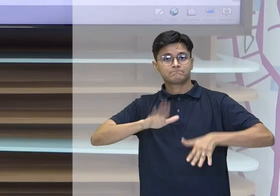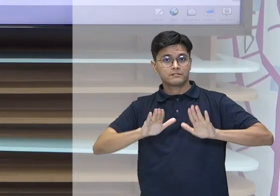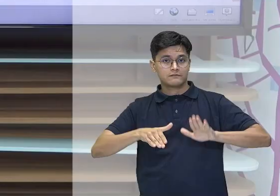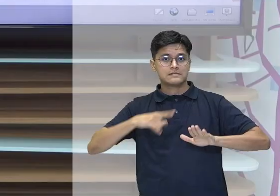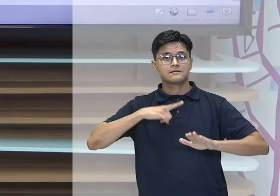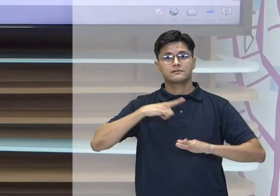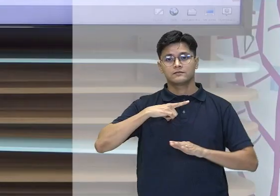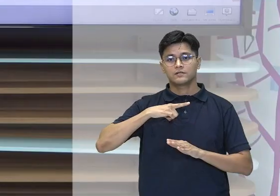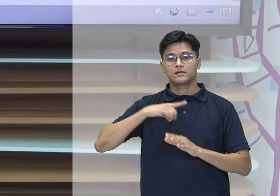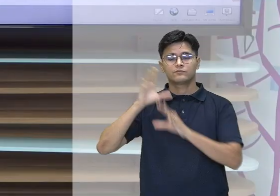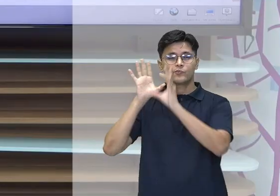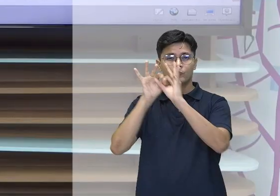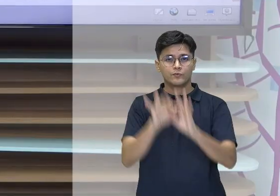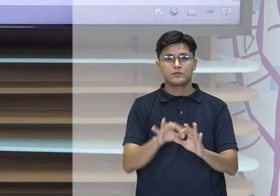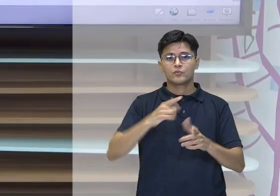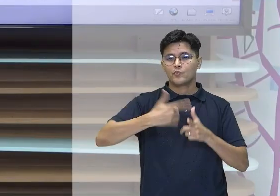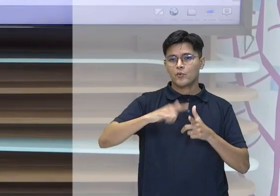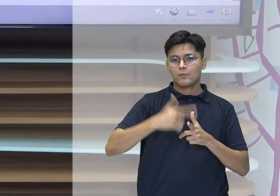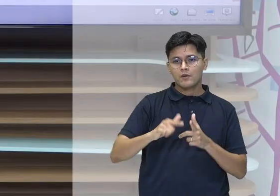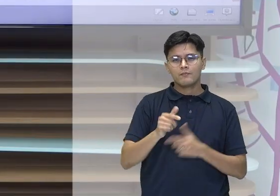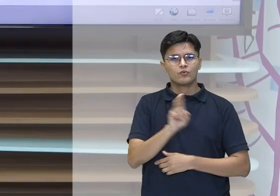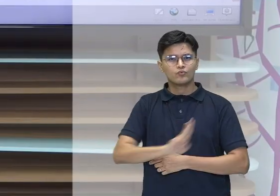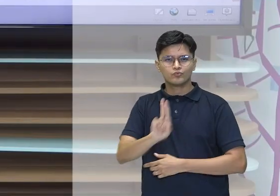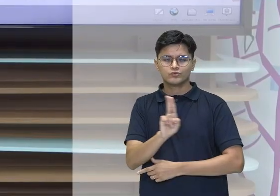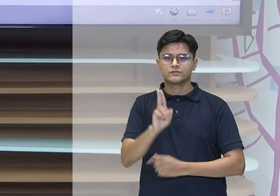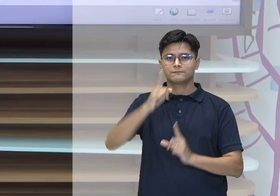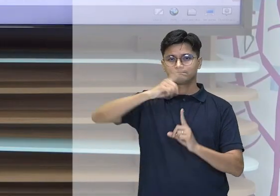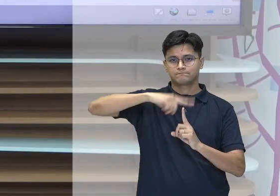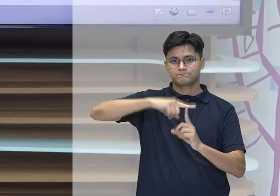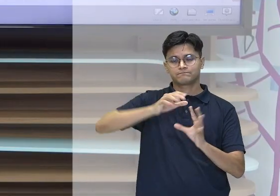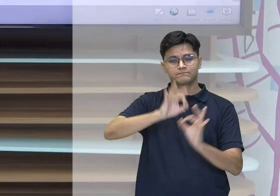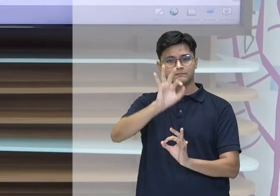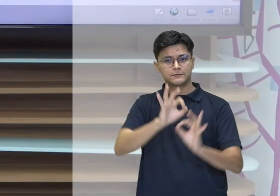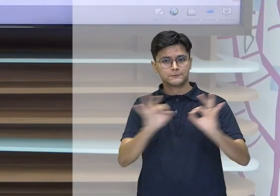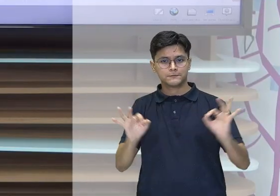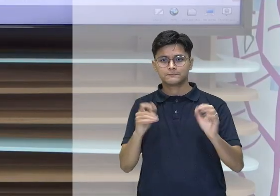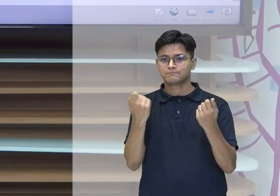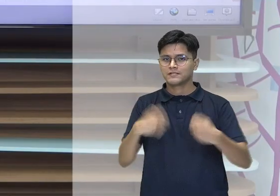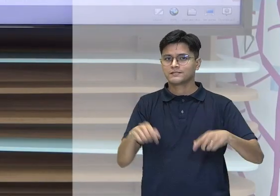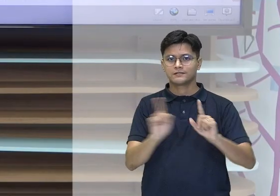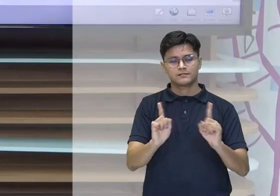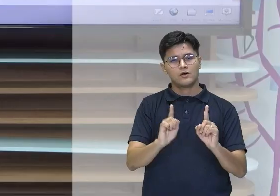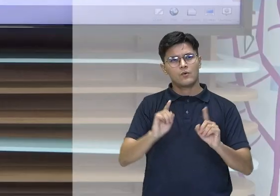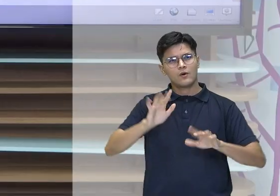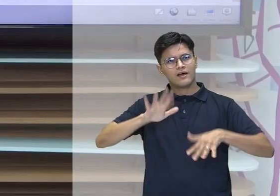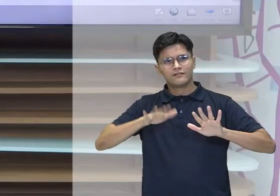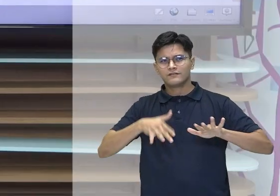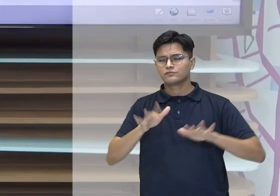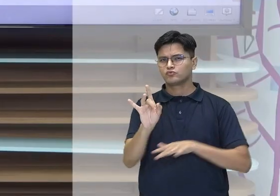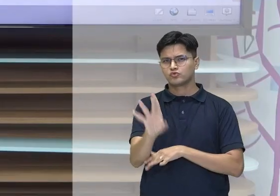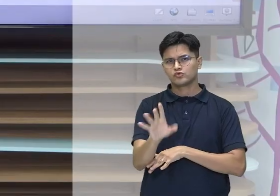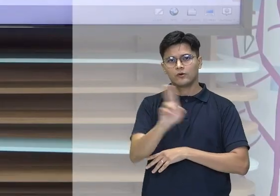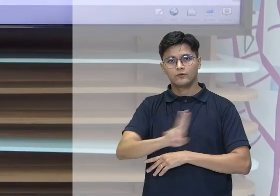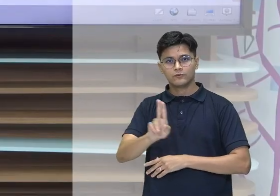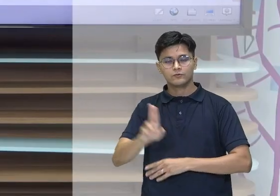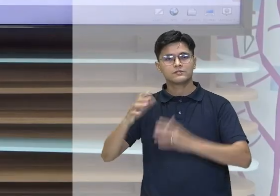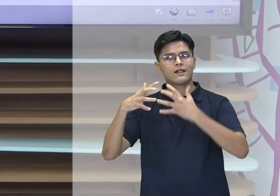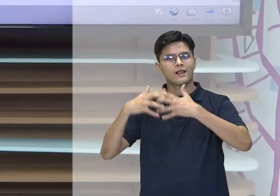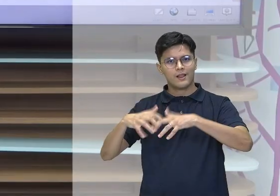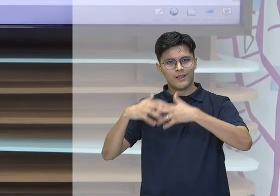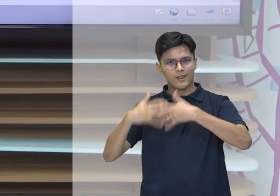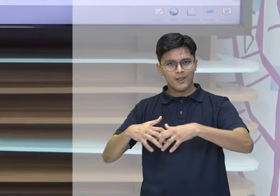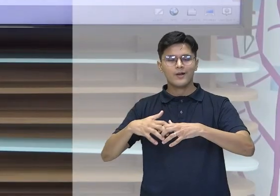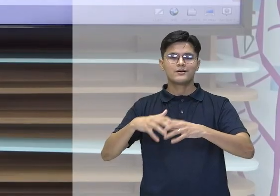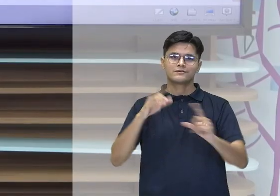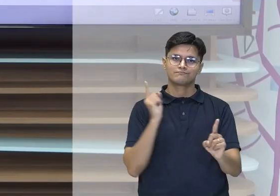de medida, mas que visualmente, usando apenas a lógica, você consegue chegar tranquilamente numa resposta. E às vezes